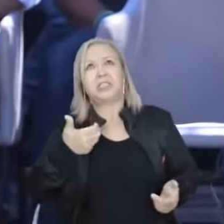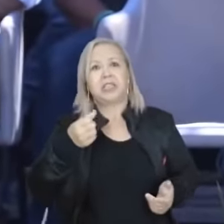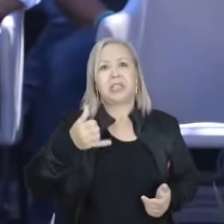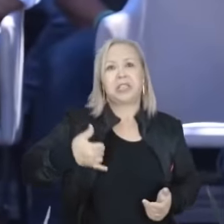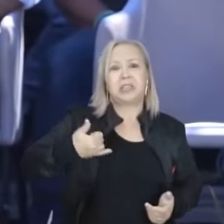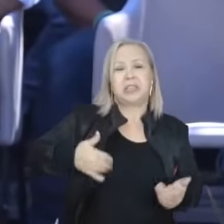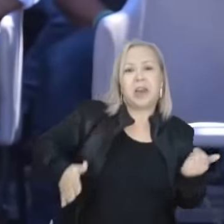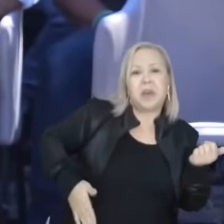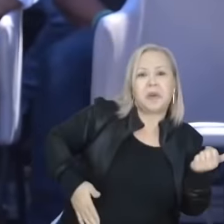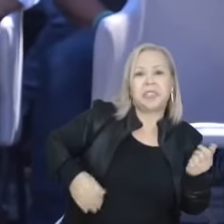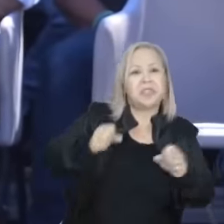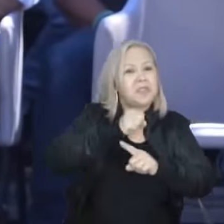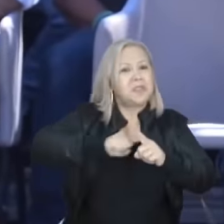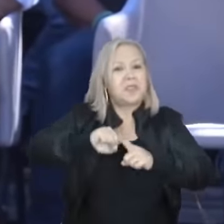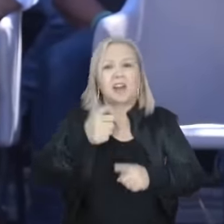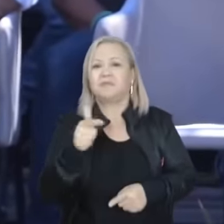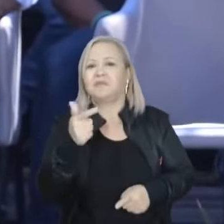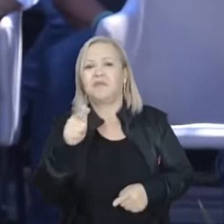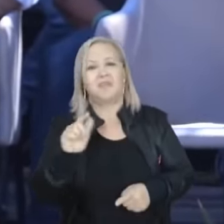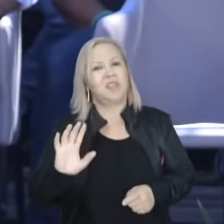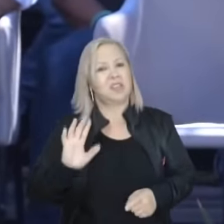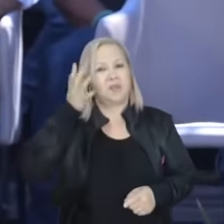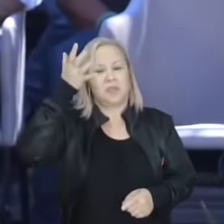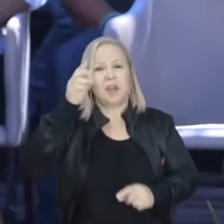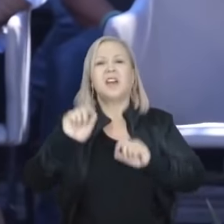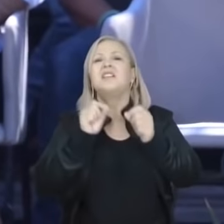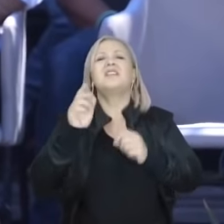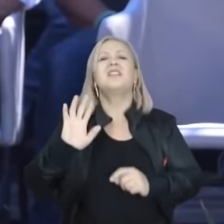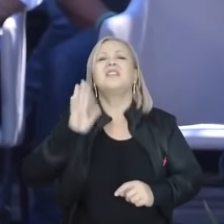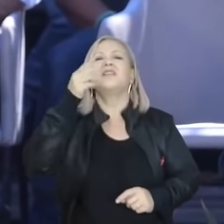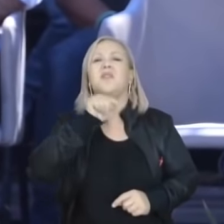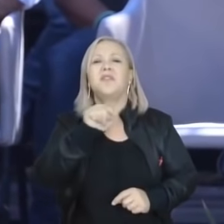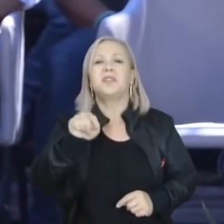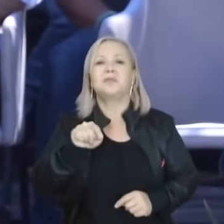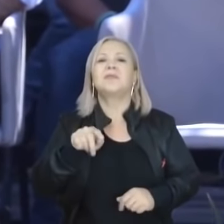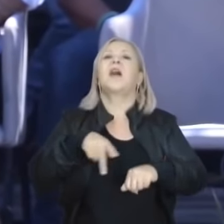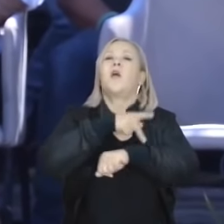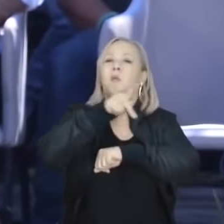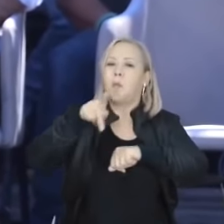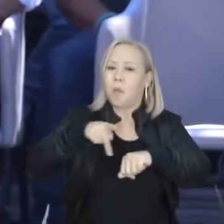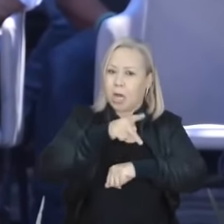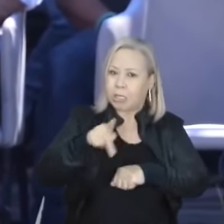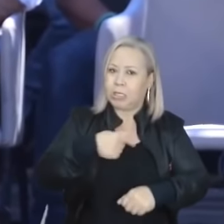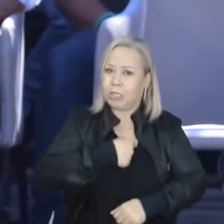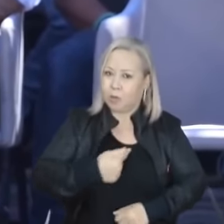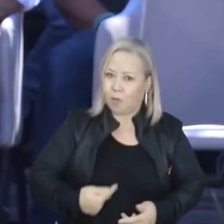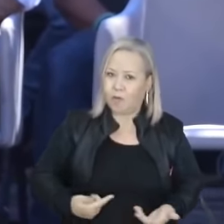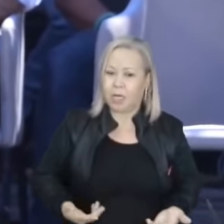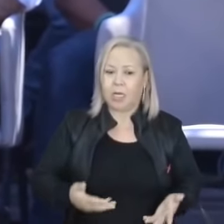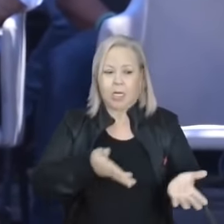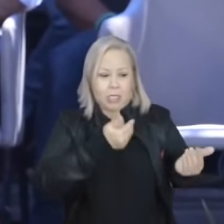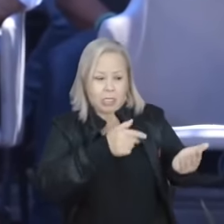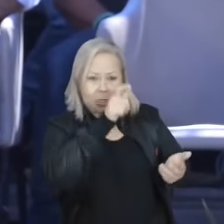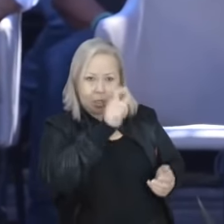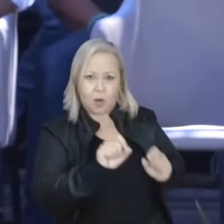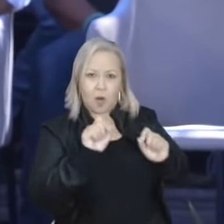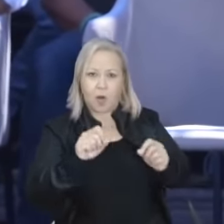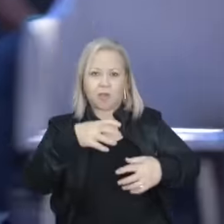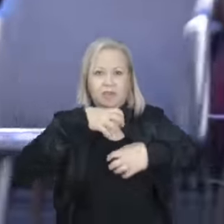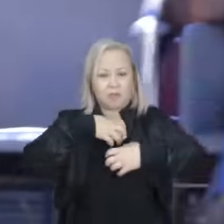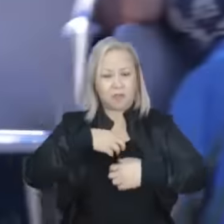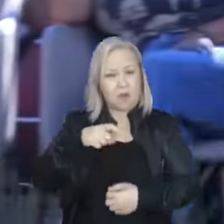tem solução. Quem é que resolve isso? É o Estado. Se esse jovem tivesse condições de ter um tênis,